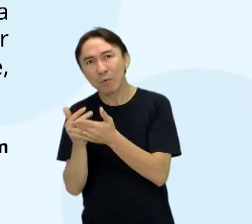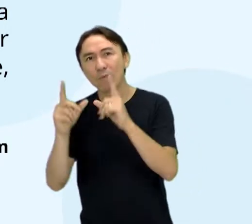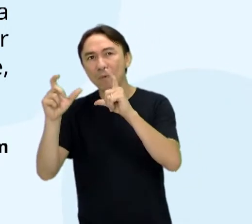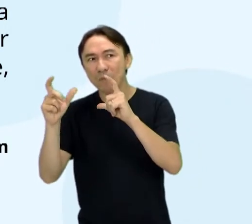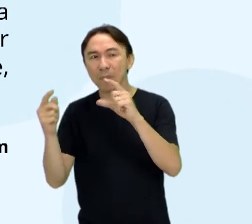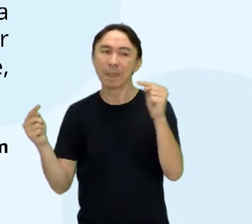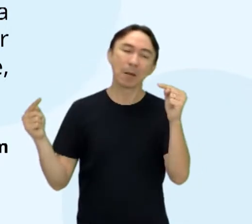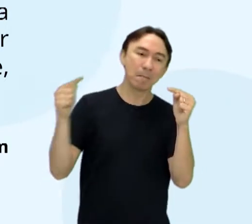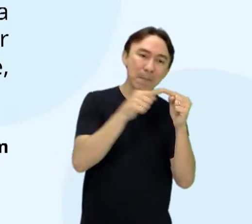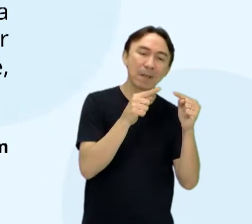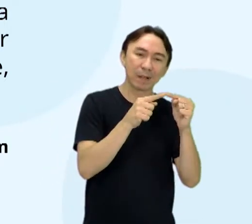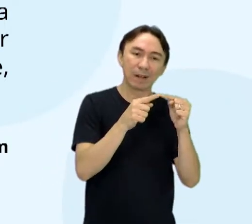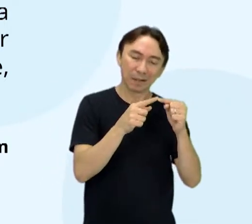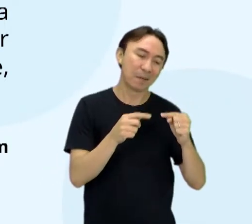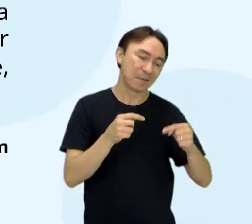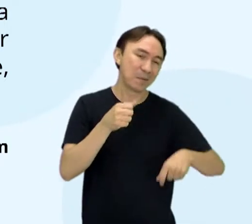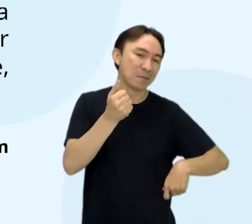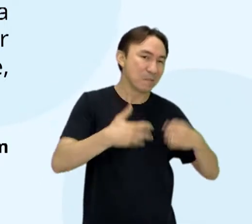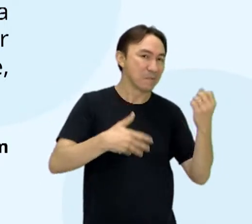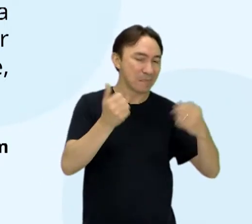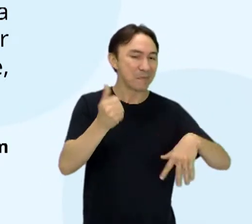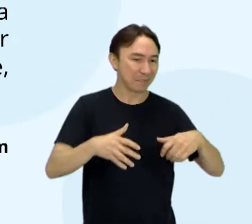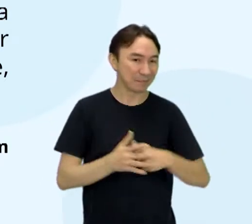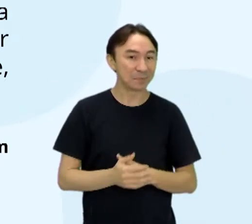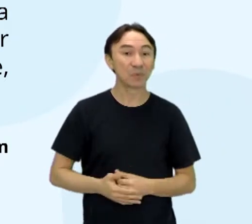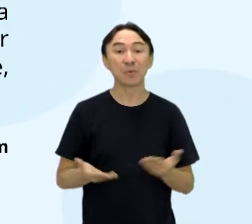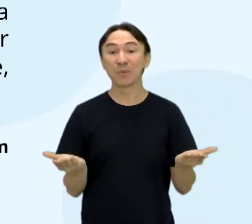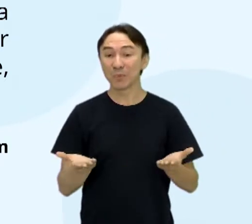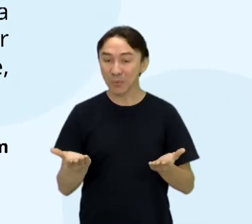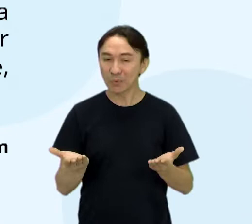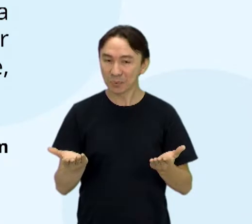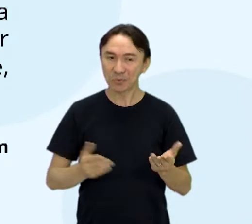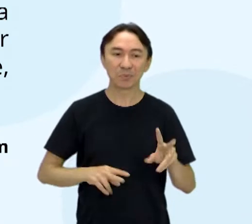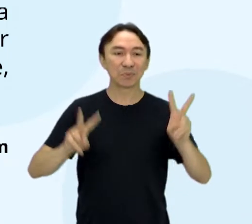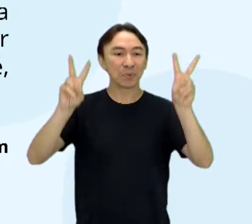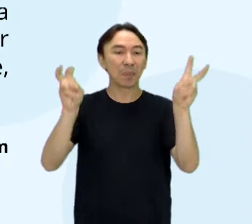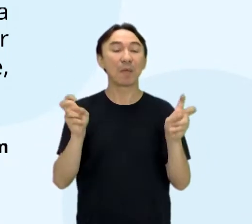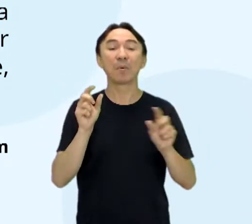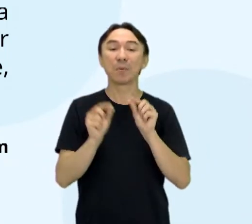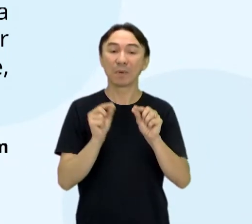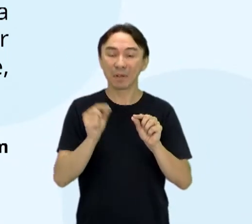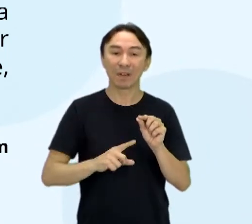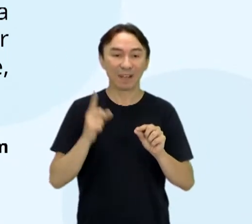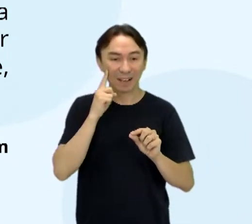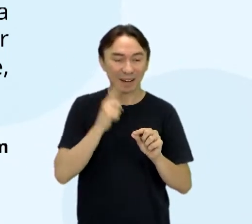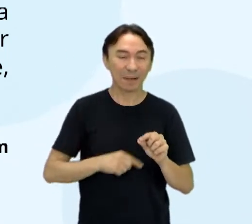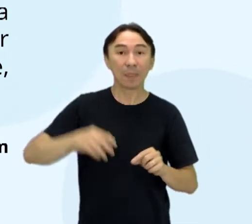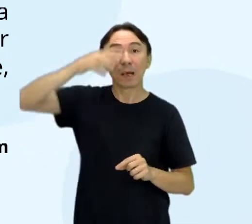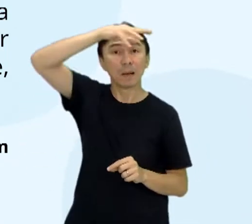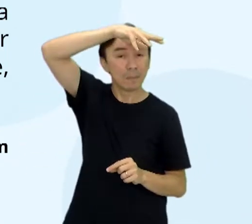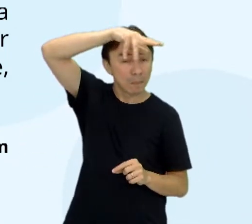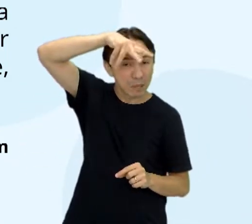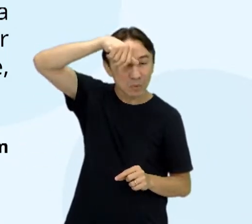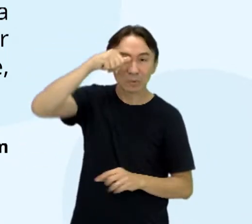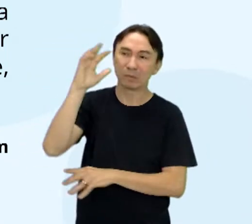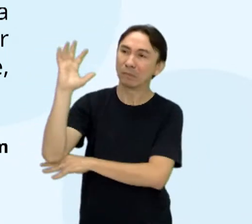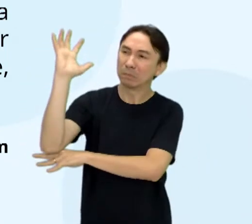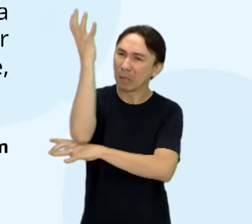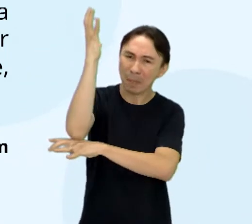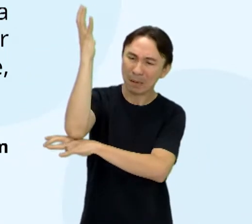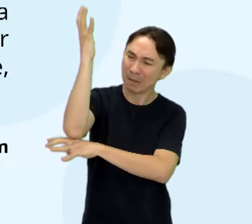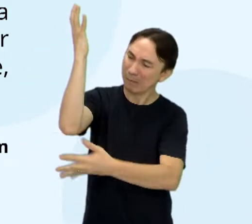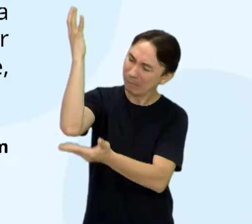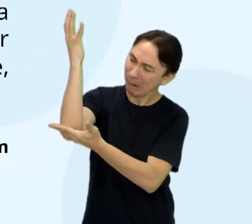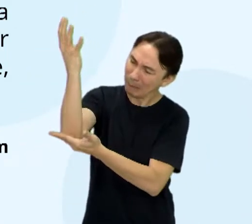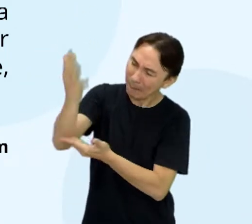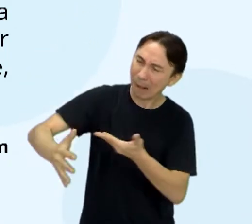está trabalhando. Bom, o tema da aula de hoje é o desmatamento na Amazônia. Puxa, professor, que tema é